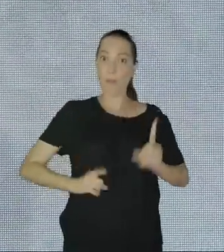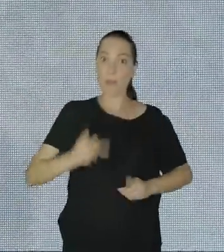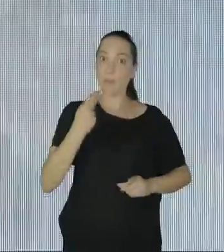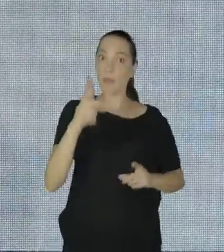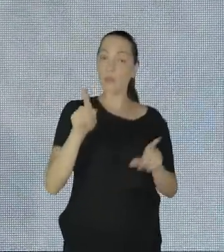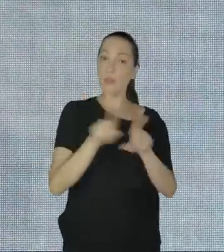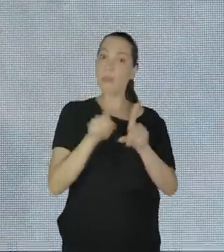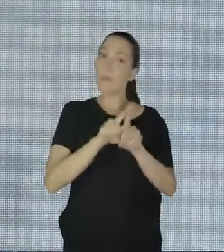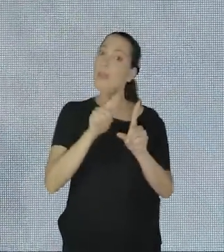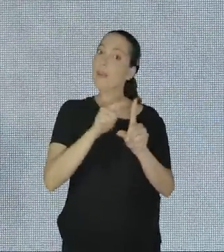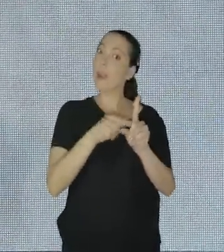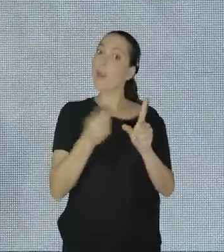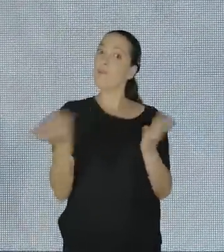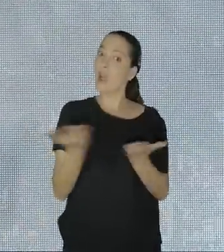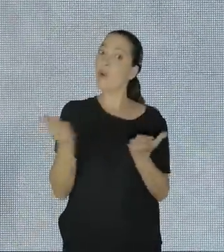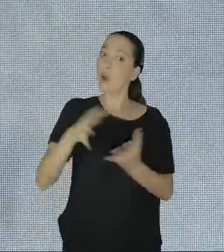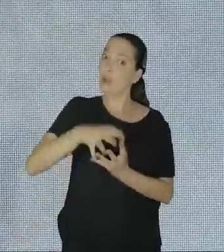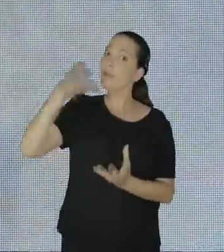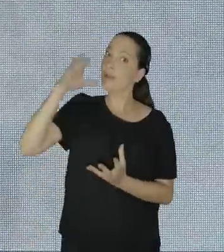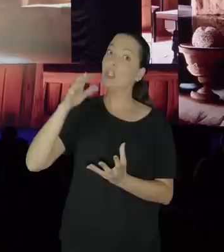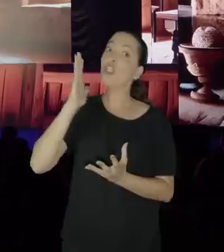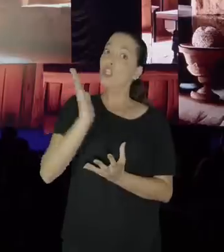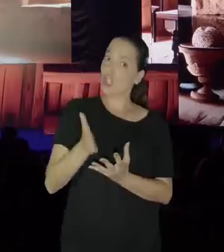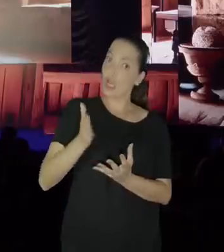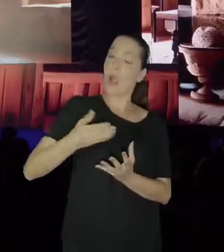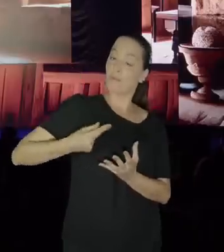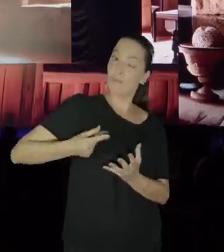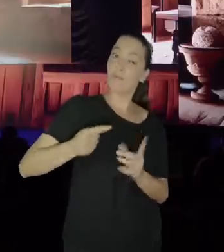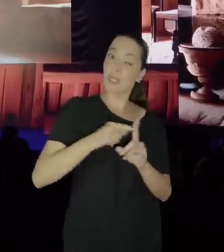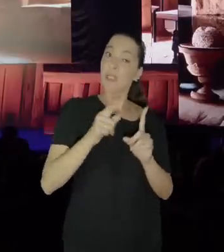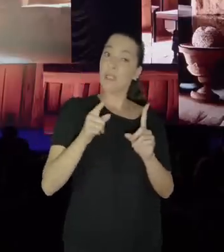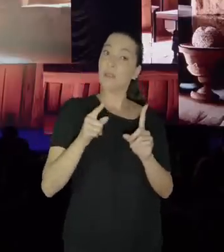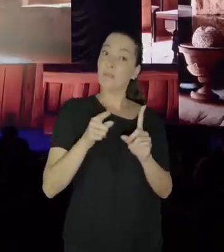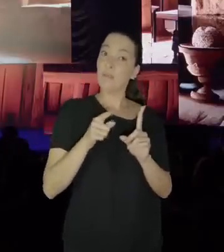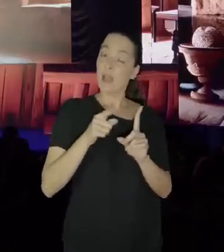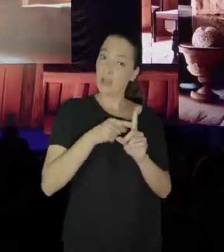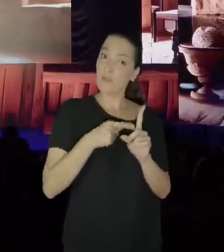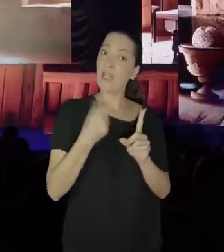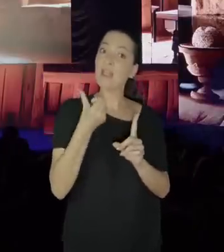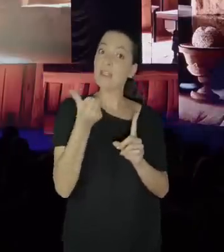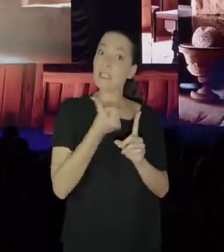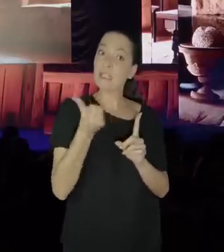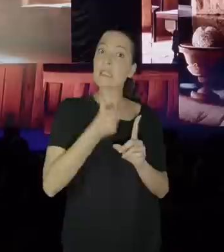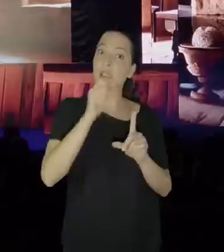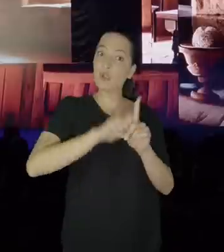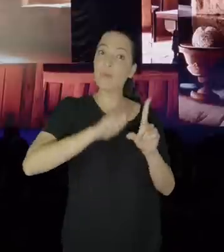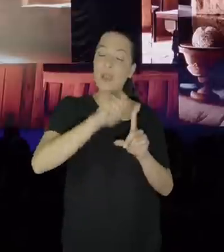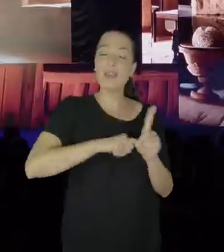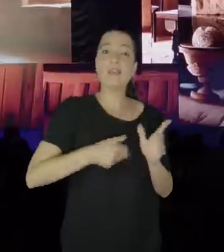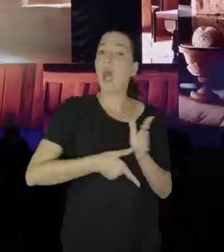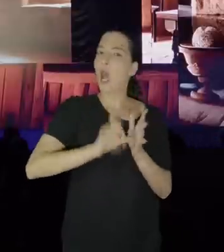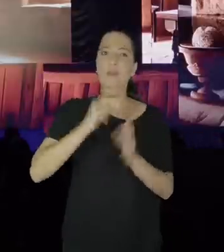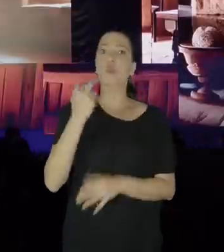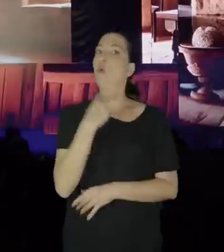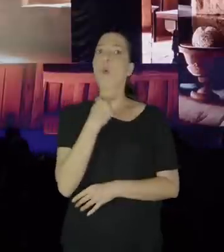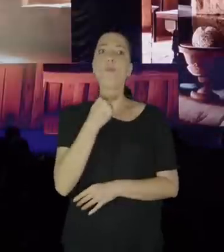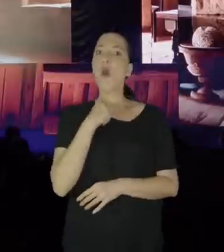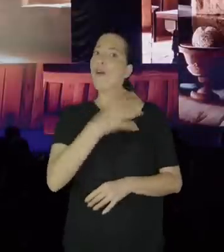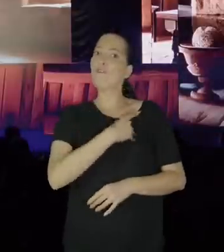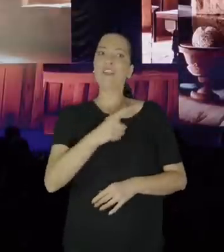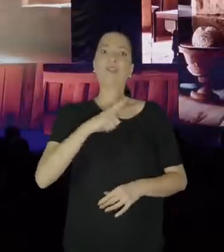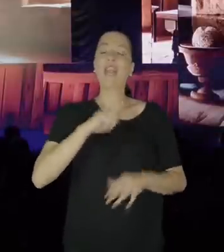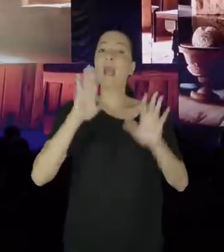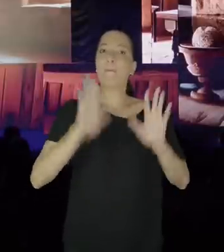tua velhice, e já está no sexto mês, aquela que era chamada estéril, porque, vindo de